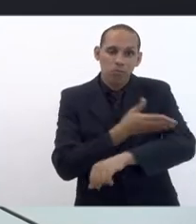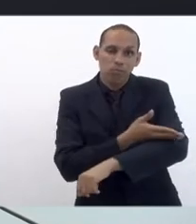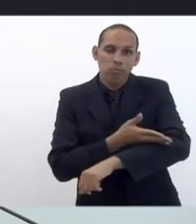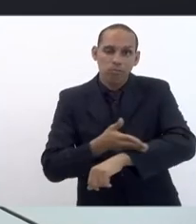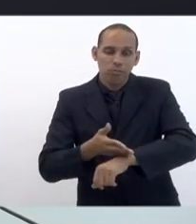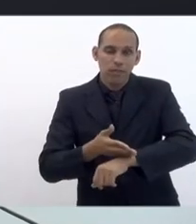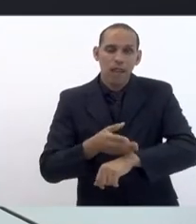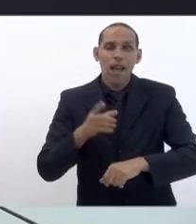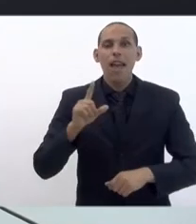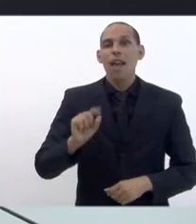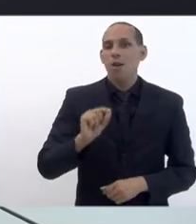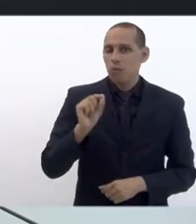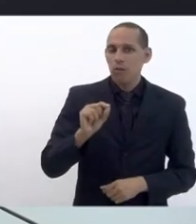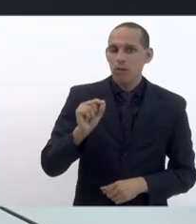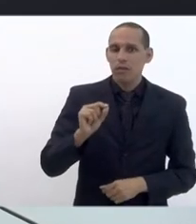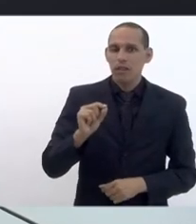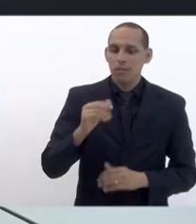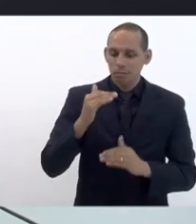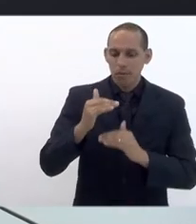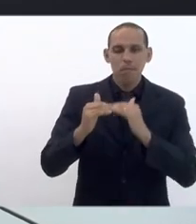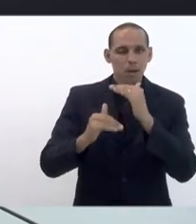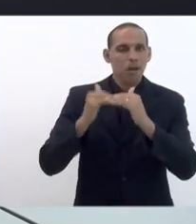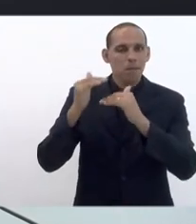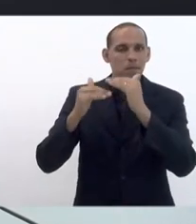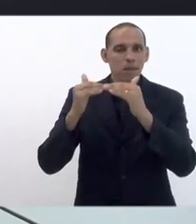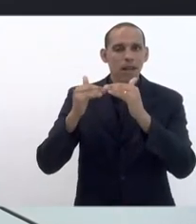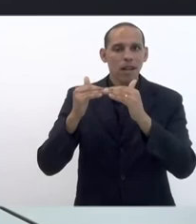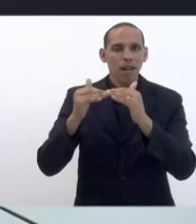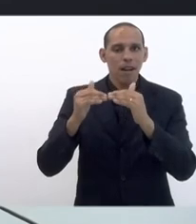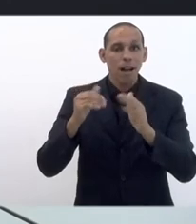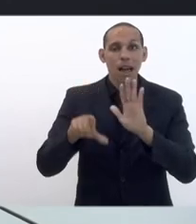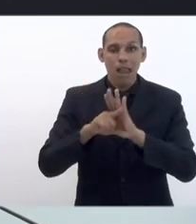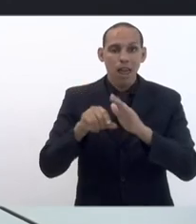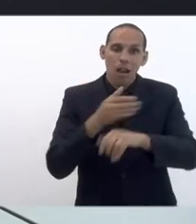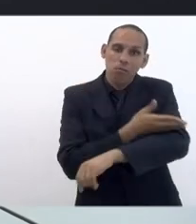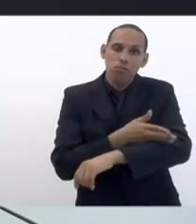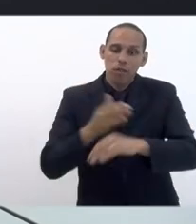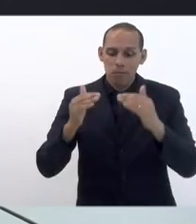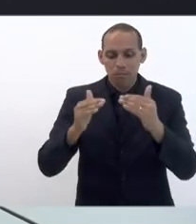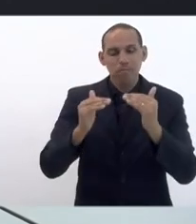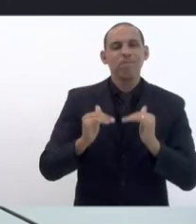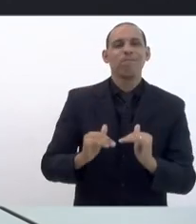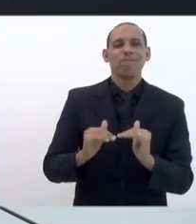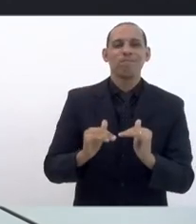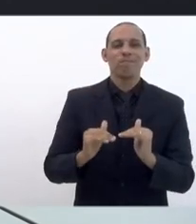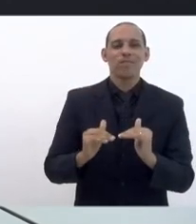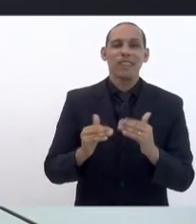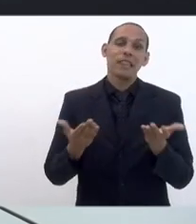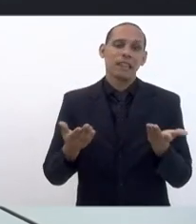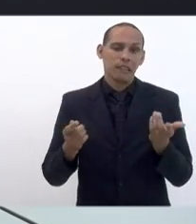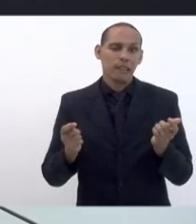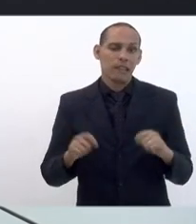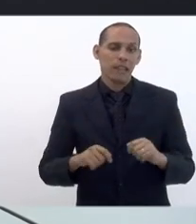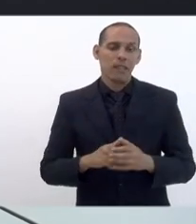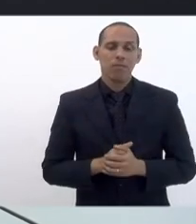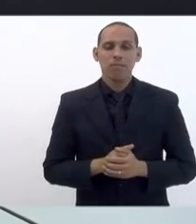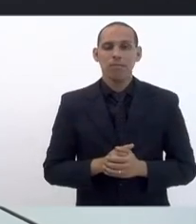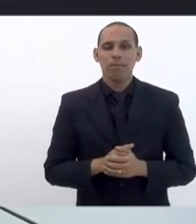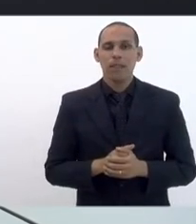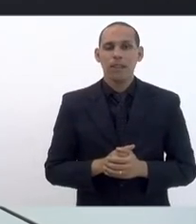de Kelsey, tem um degrauzinho mais baixo, né, isso era possível.